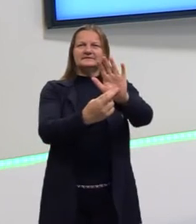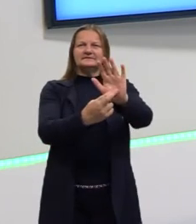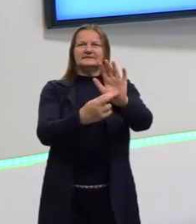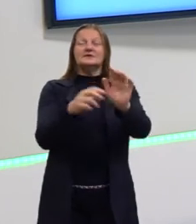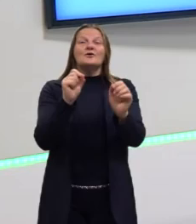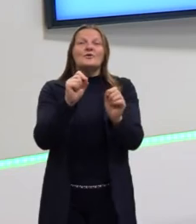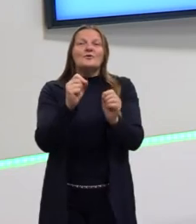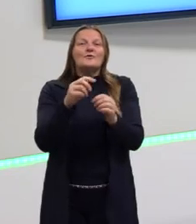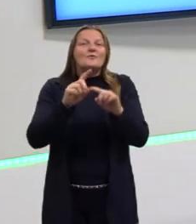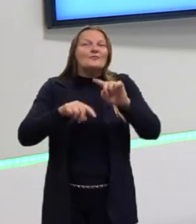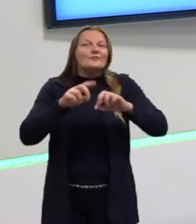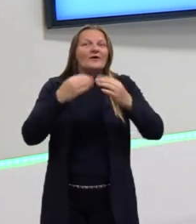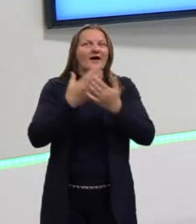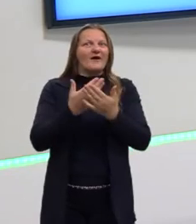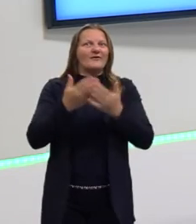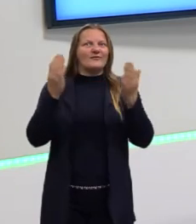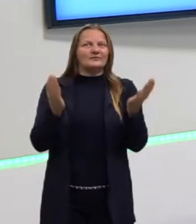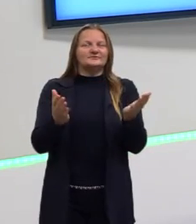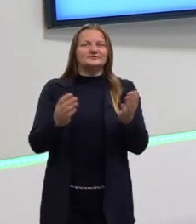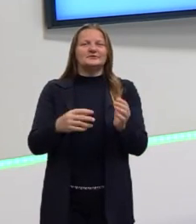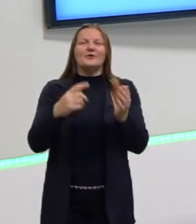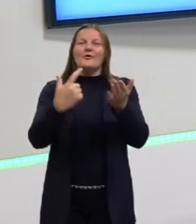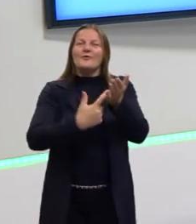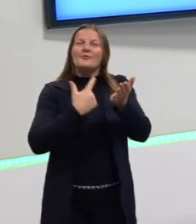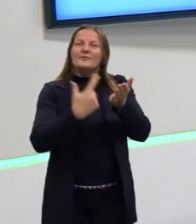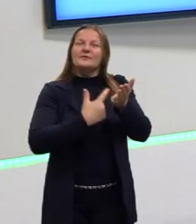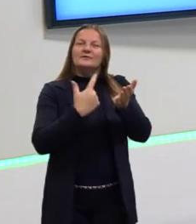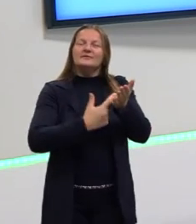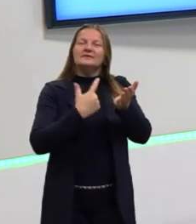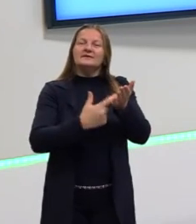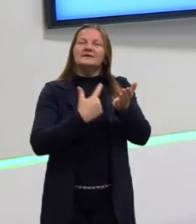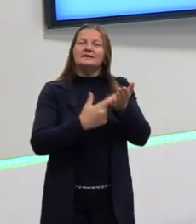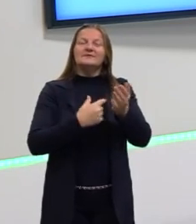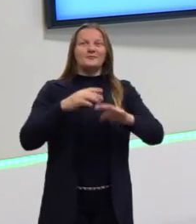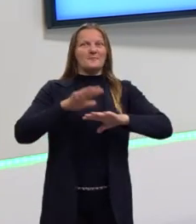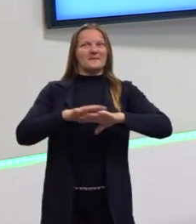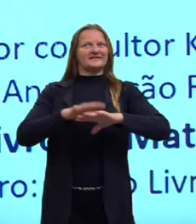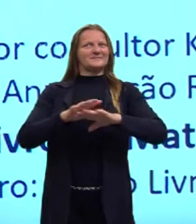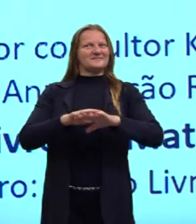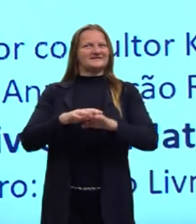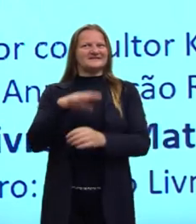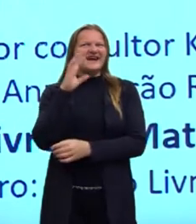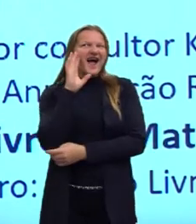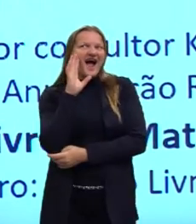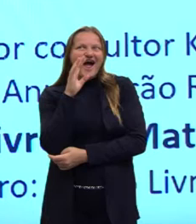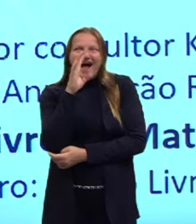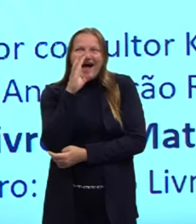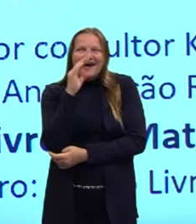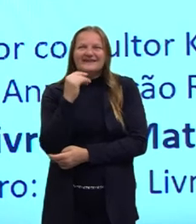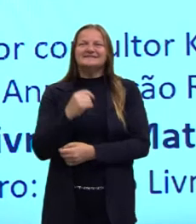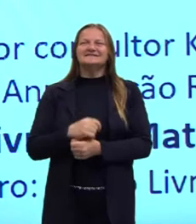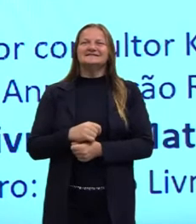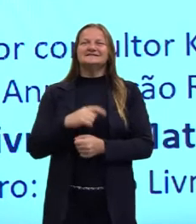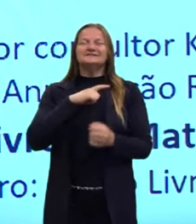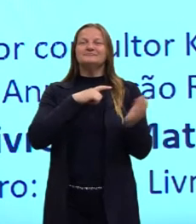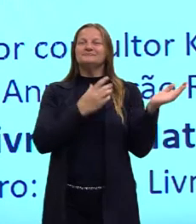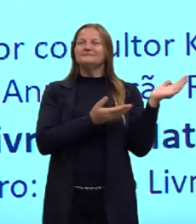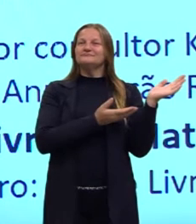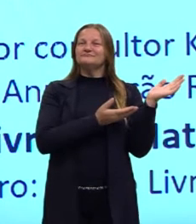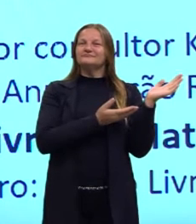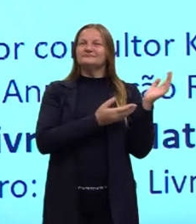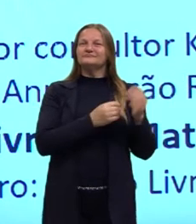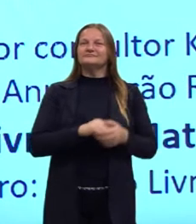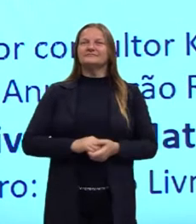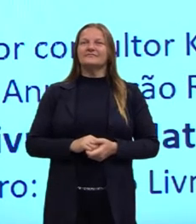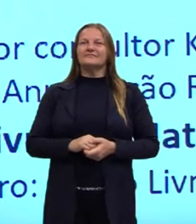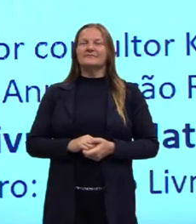compor essa nossa aula de hoje o livro ele chama-se o livro da Matemática ele é da Editora Globo livros e o deixo